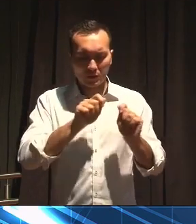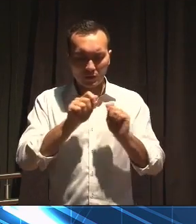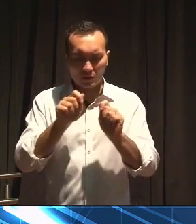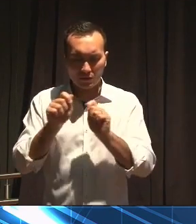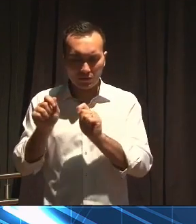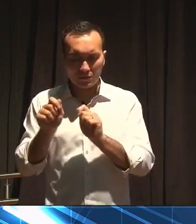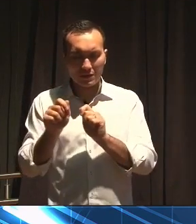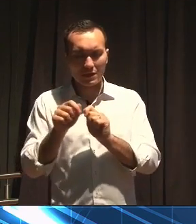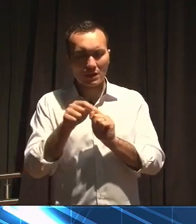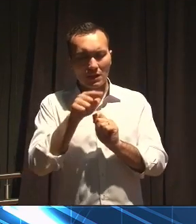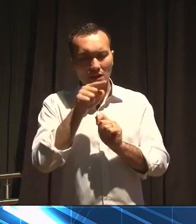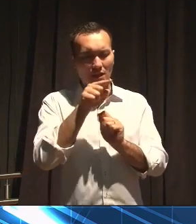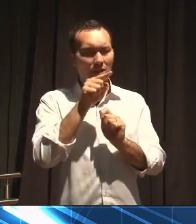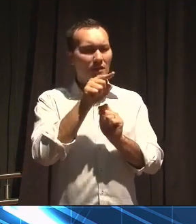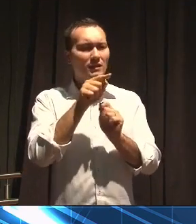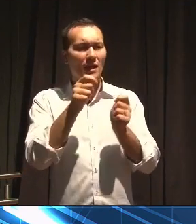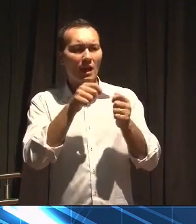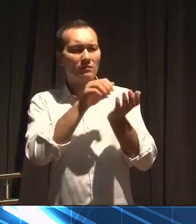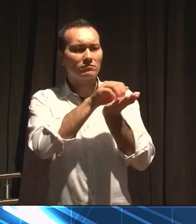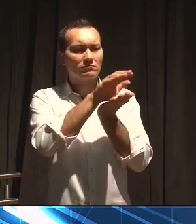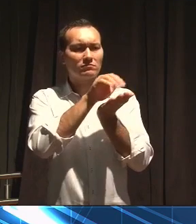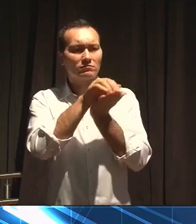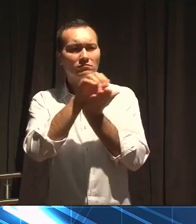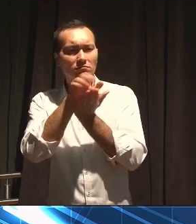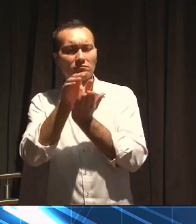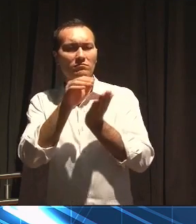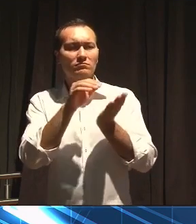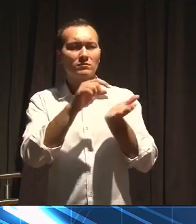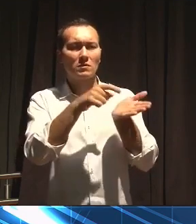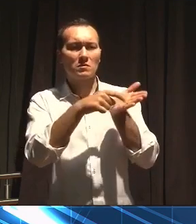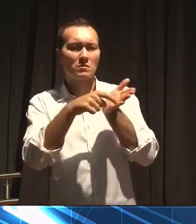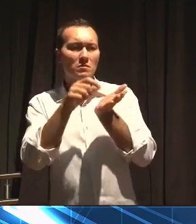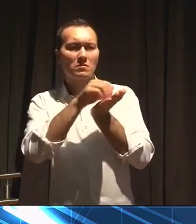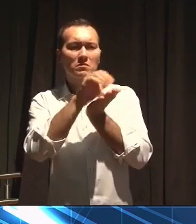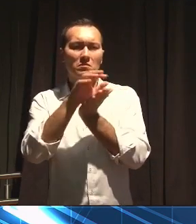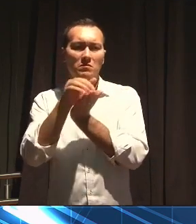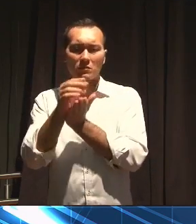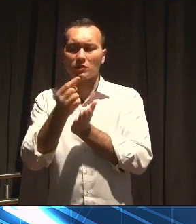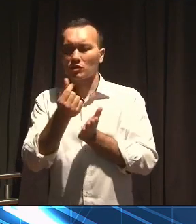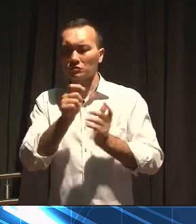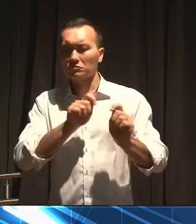na conta, mexendo na parte de logs e começamos a ter uma redução de custo.